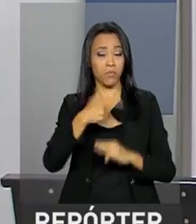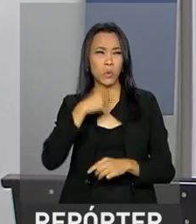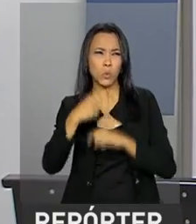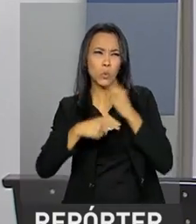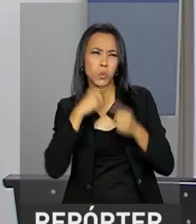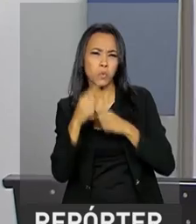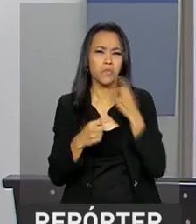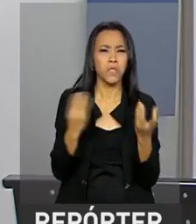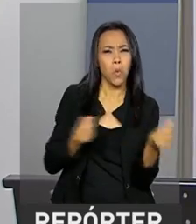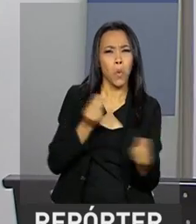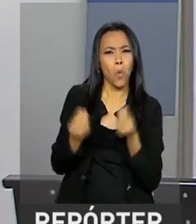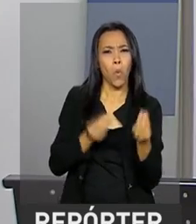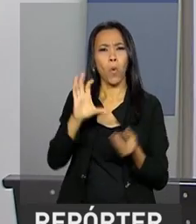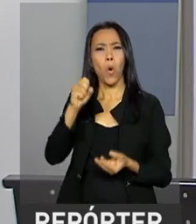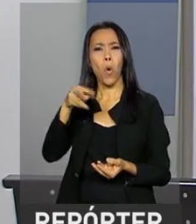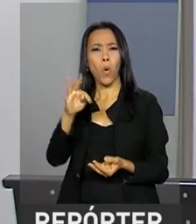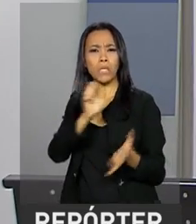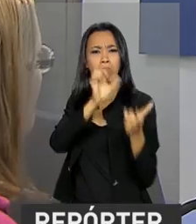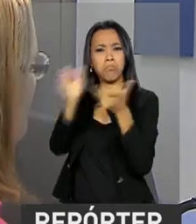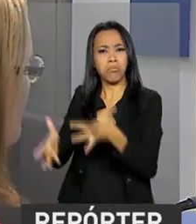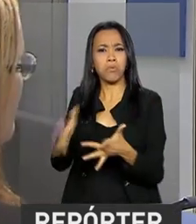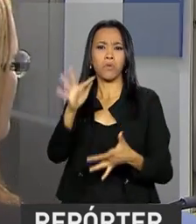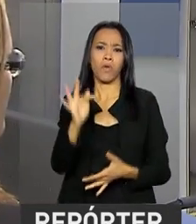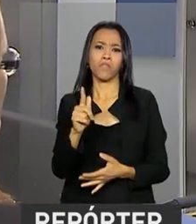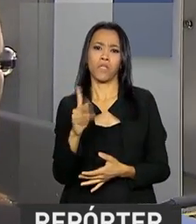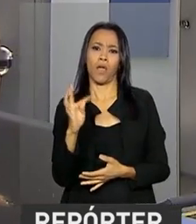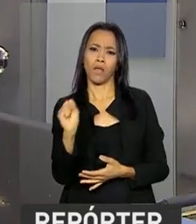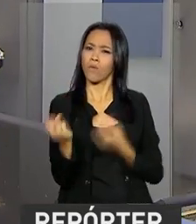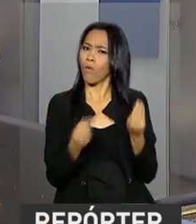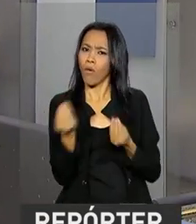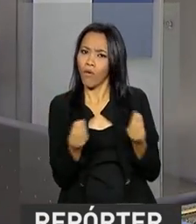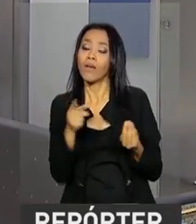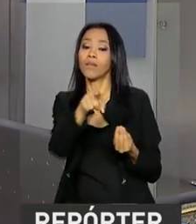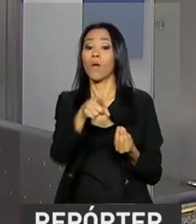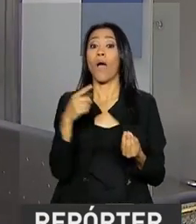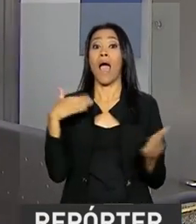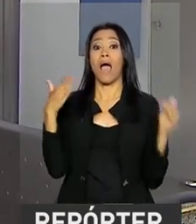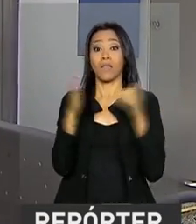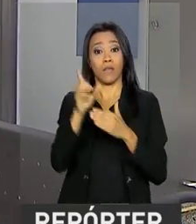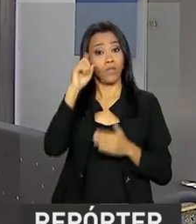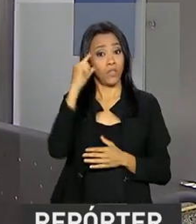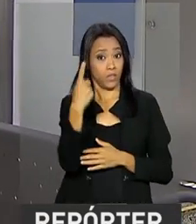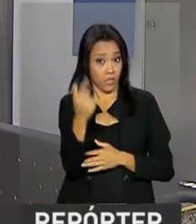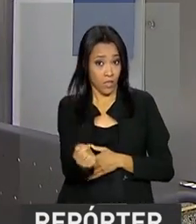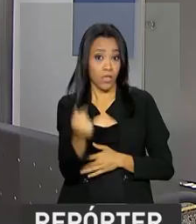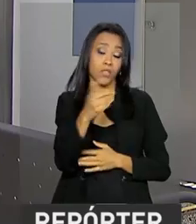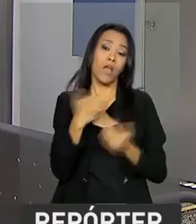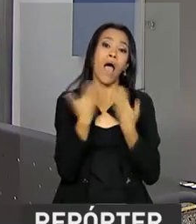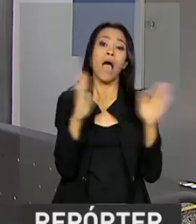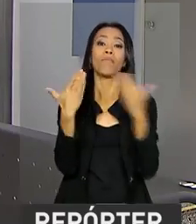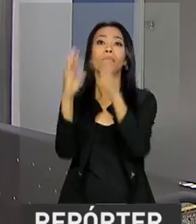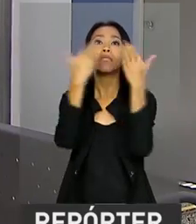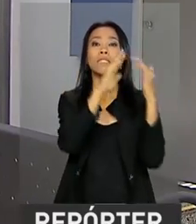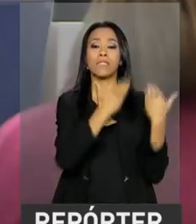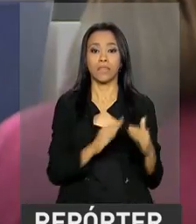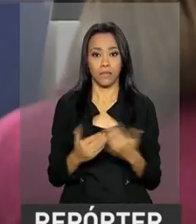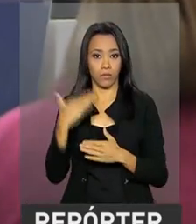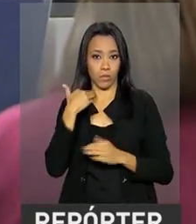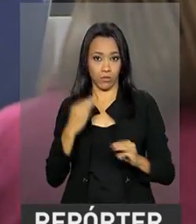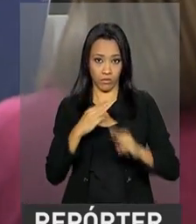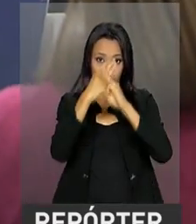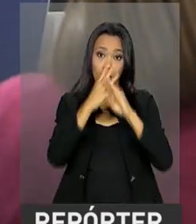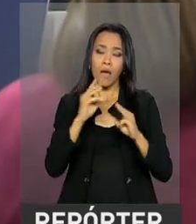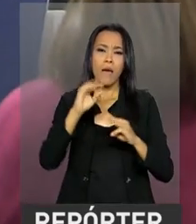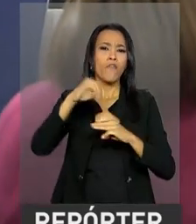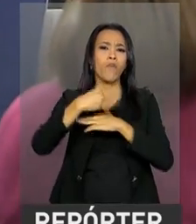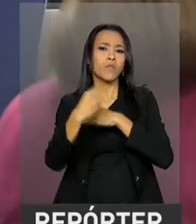dúvidas sobre as contas inativas do FGTS até o dia 17 todas as agências do Banco vão abrir 2 horas mais cedo para